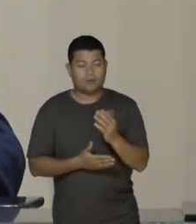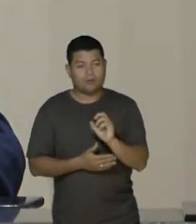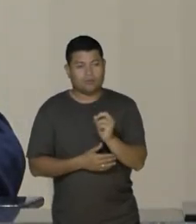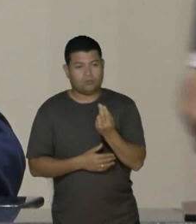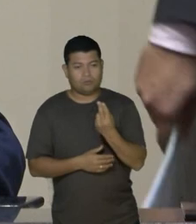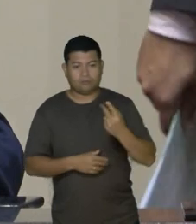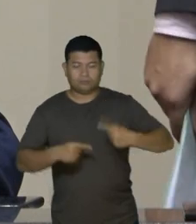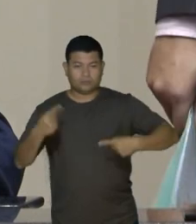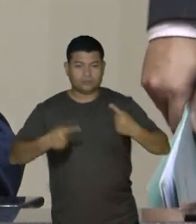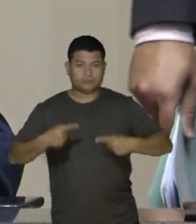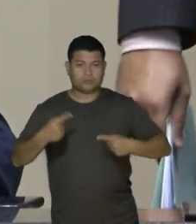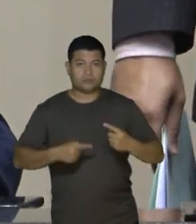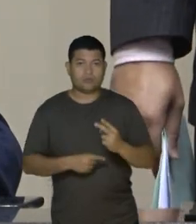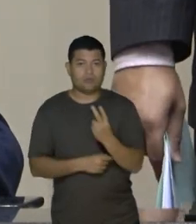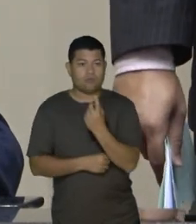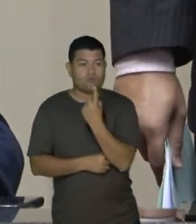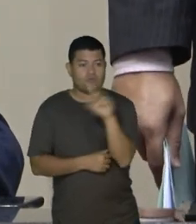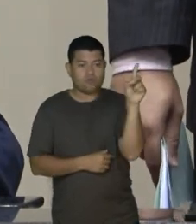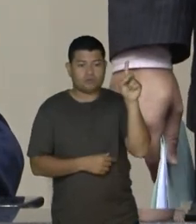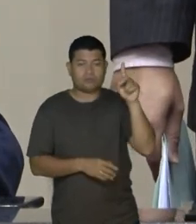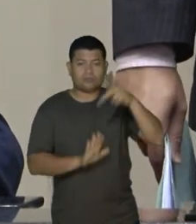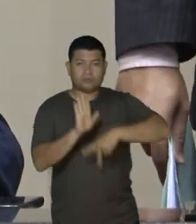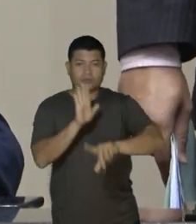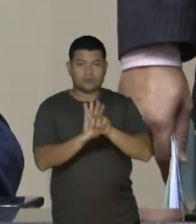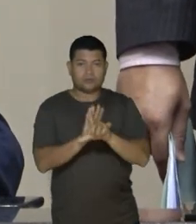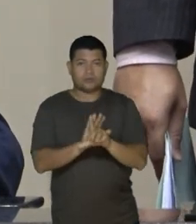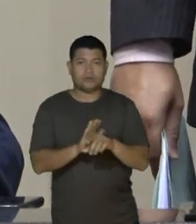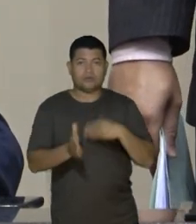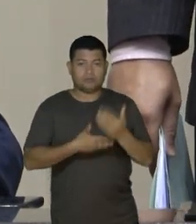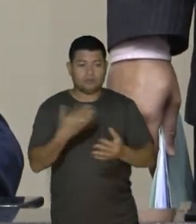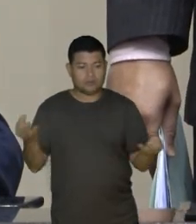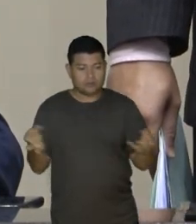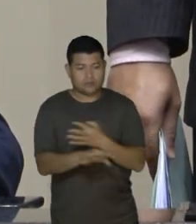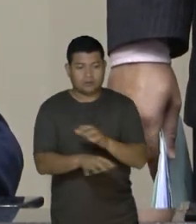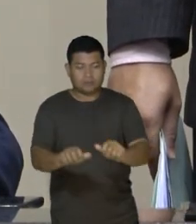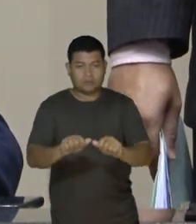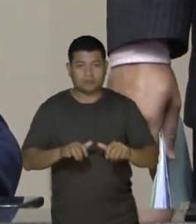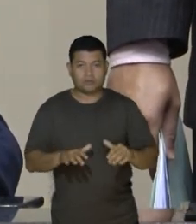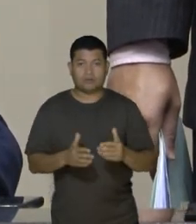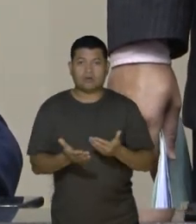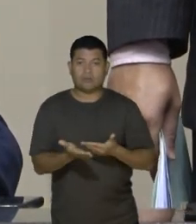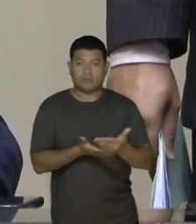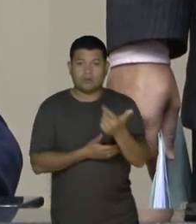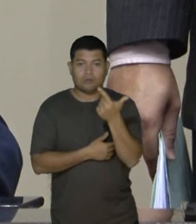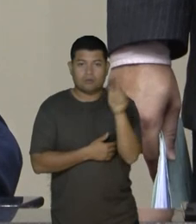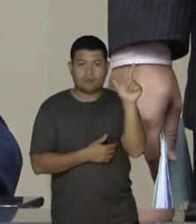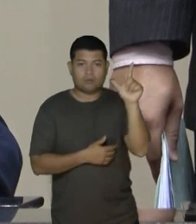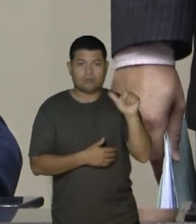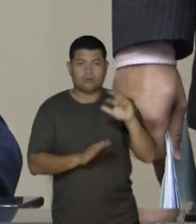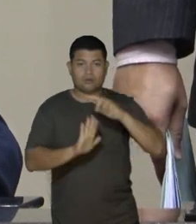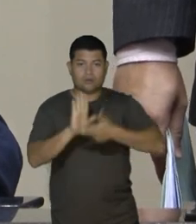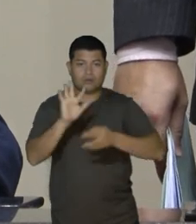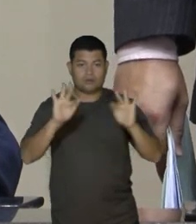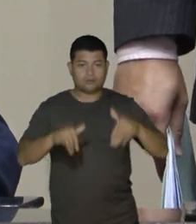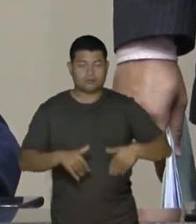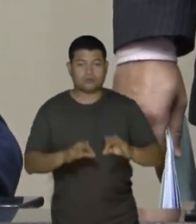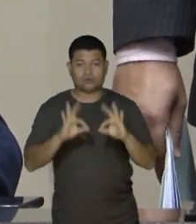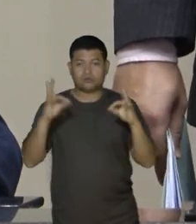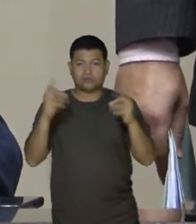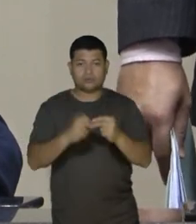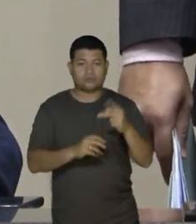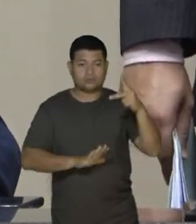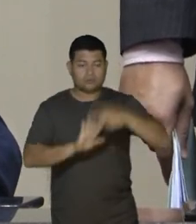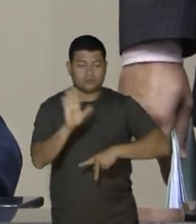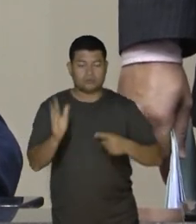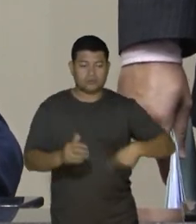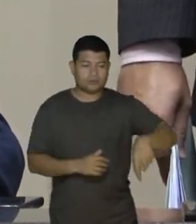último projeto de lei. E logo depois vamos encerrar a presente sessão e abrir para a redação final de todos os projetos que nós votamos